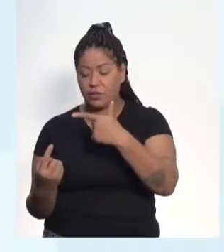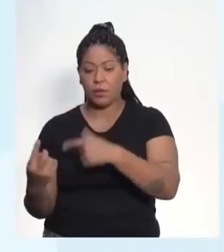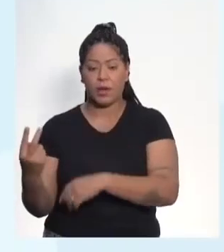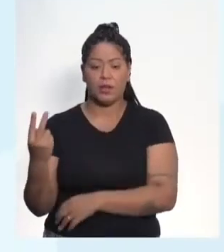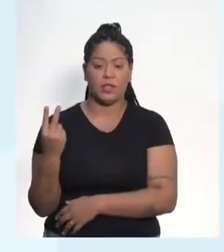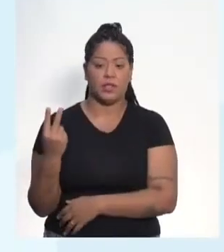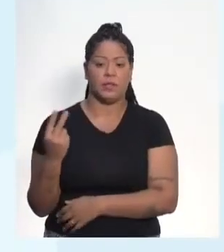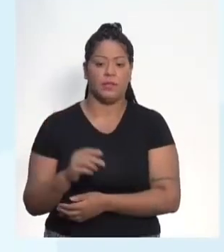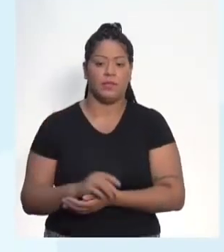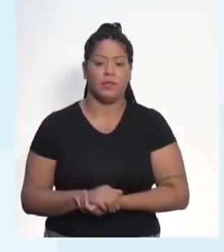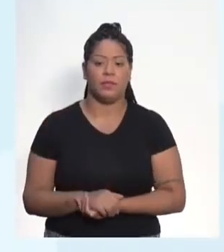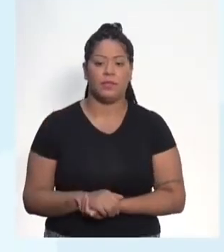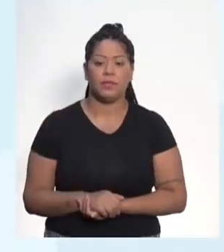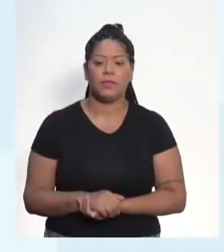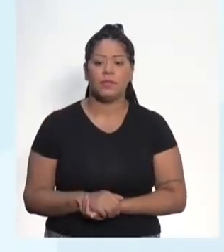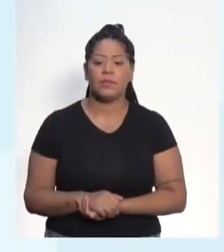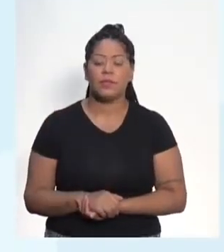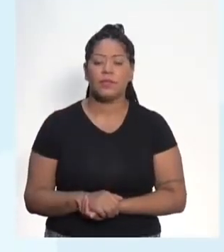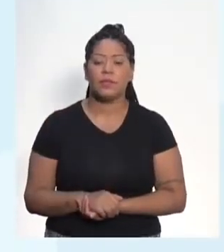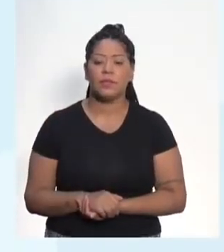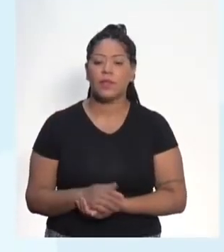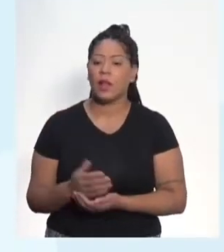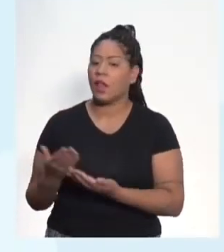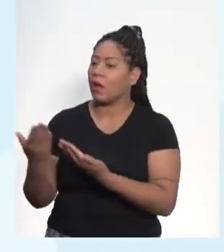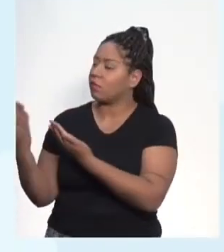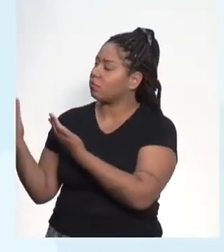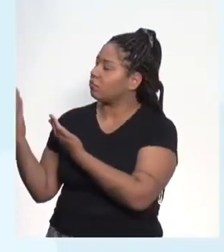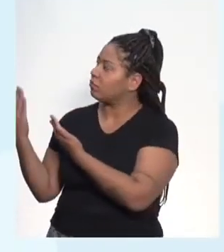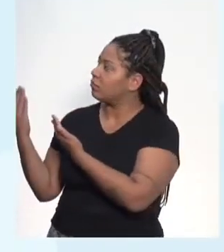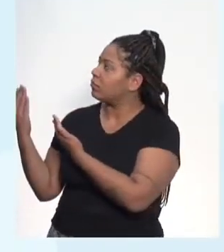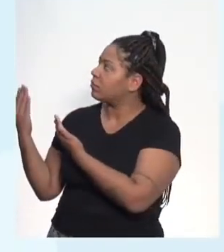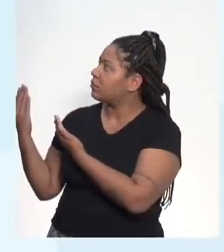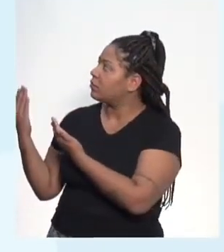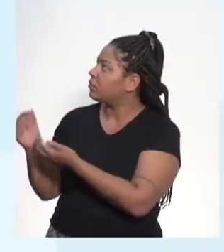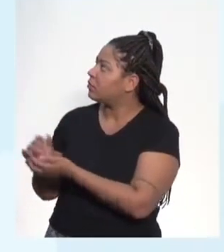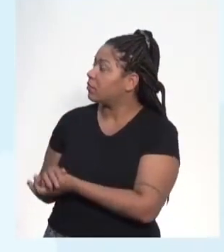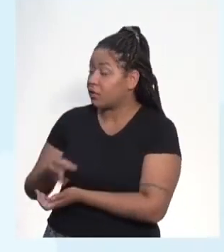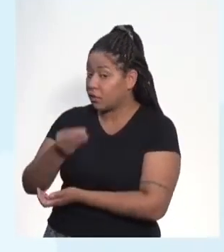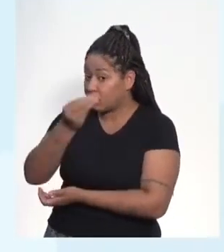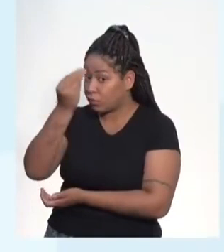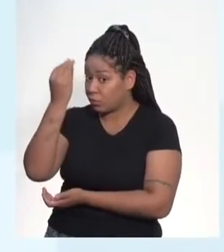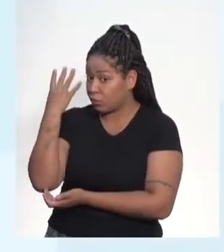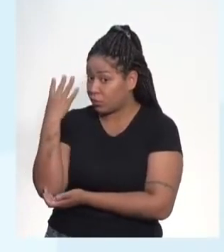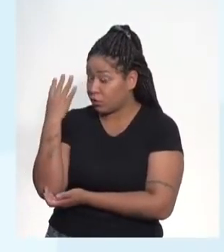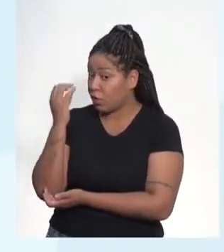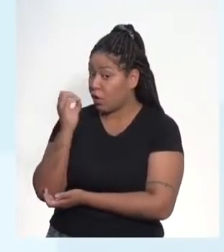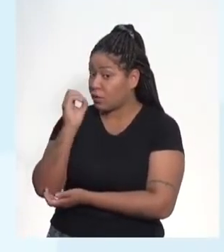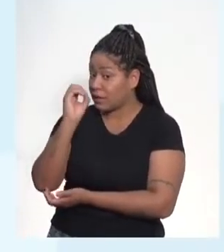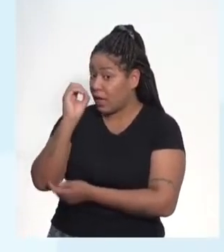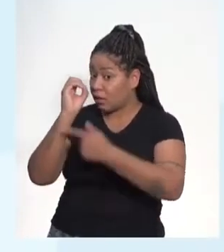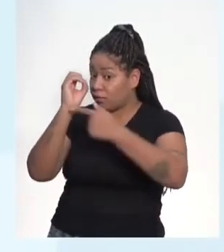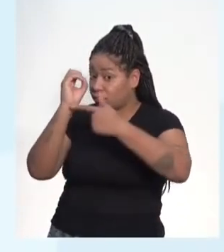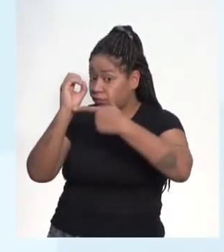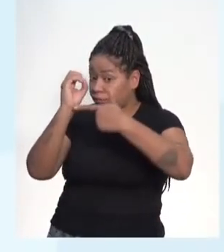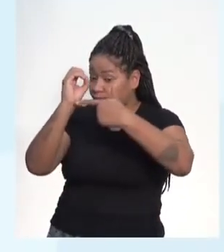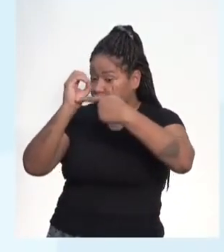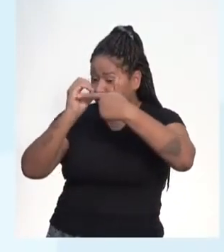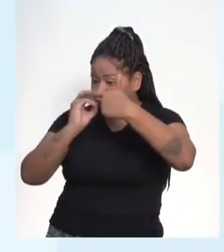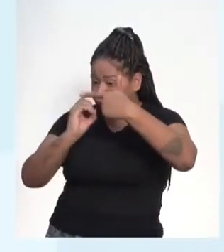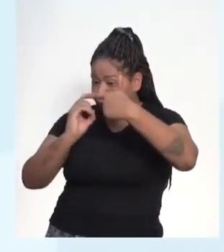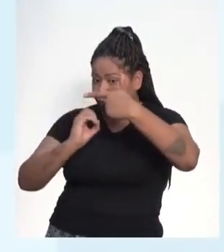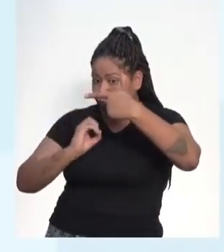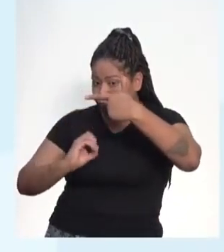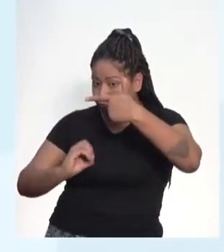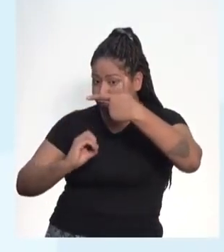tá? 20, né? Opa, não esquece de colocar o zero lá do lado zero, do 1. Osmar.